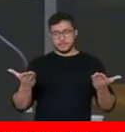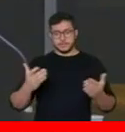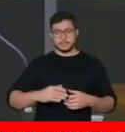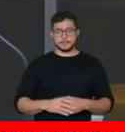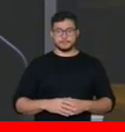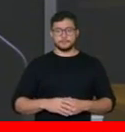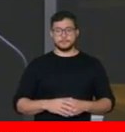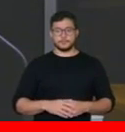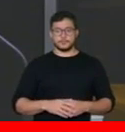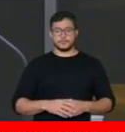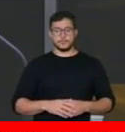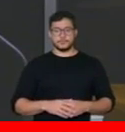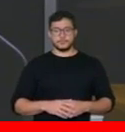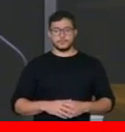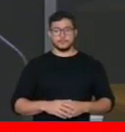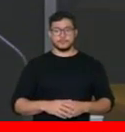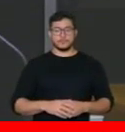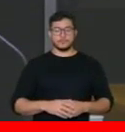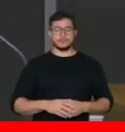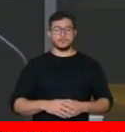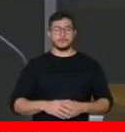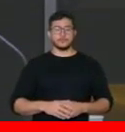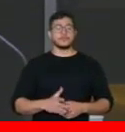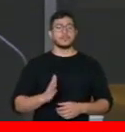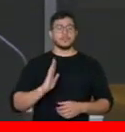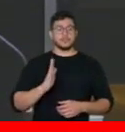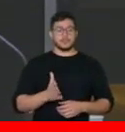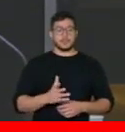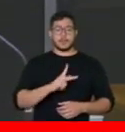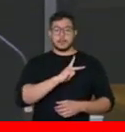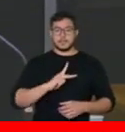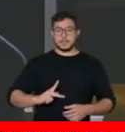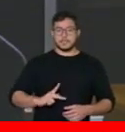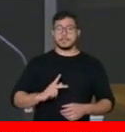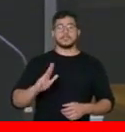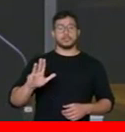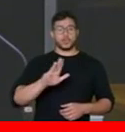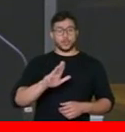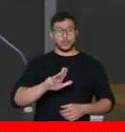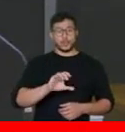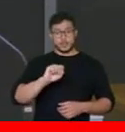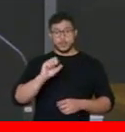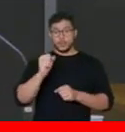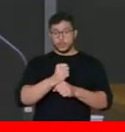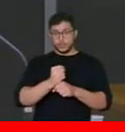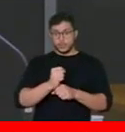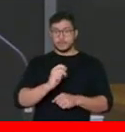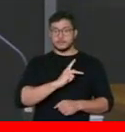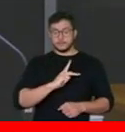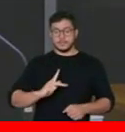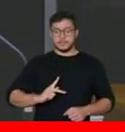dos bolsonaristas. Em 8 anos que o presidente Lula governou, a gasolina só subiu